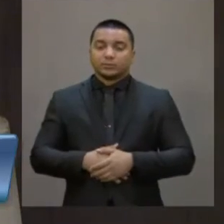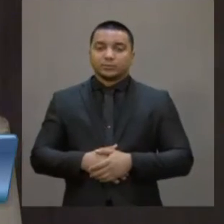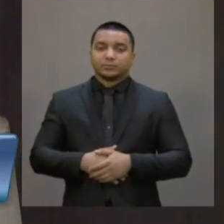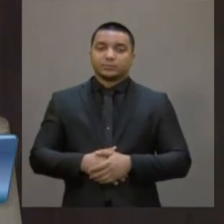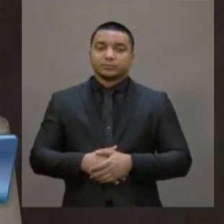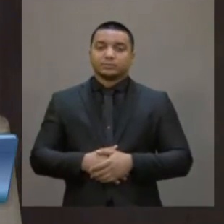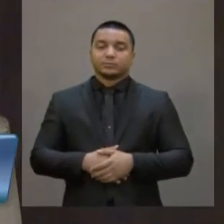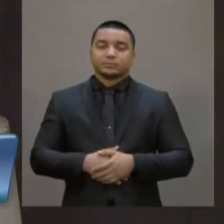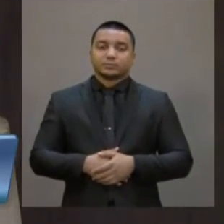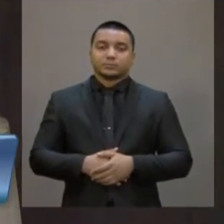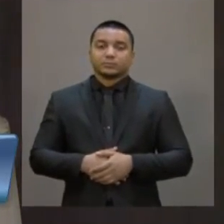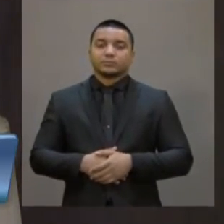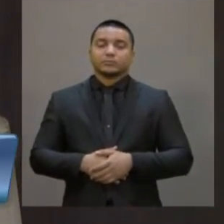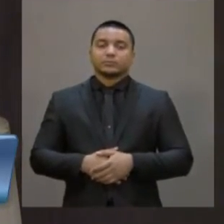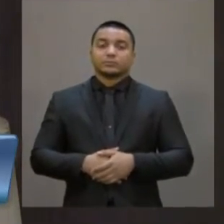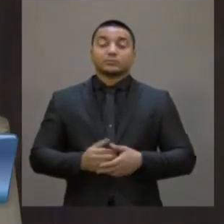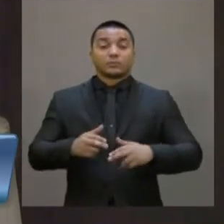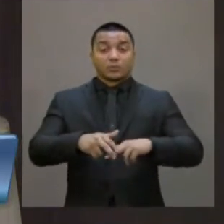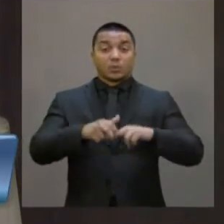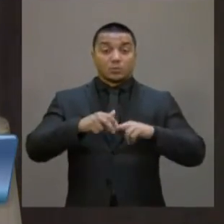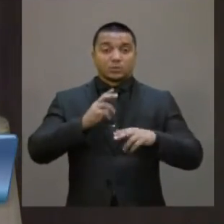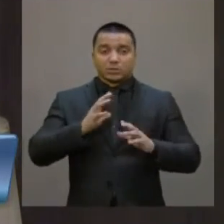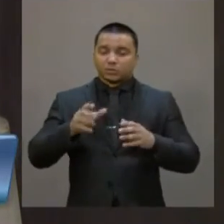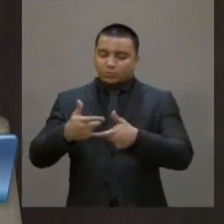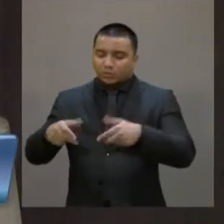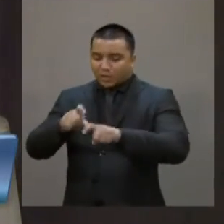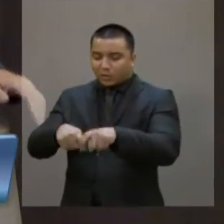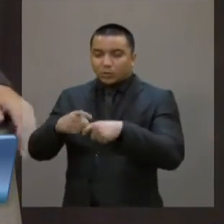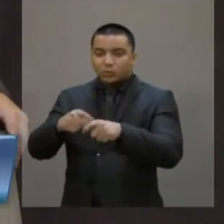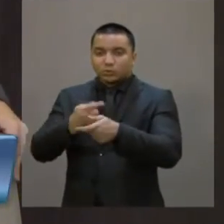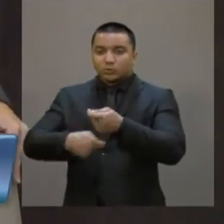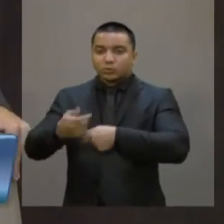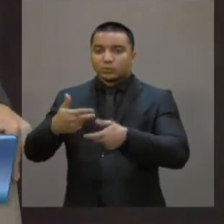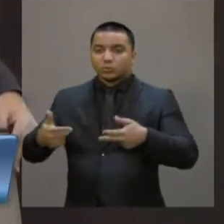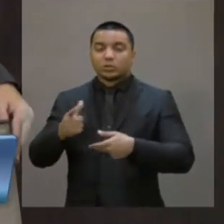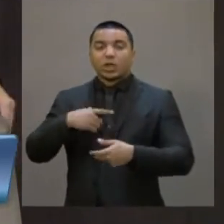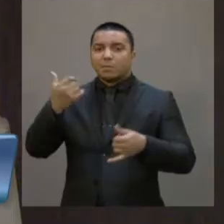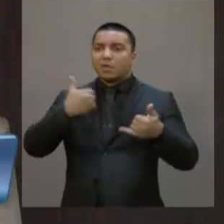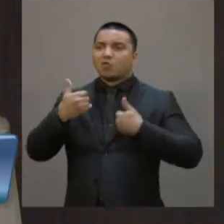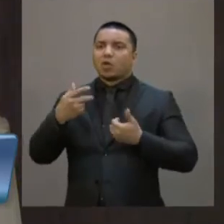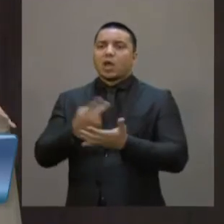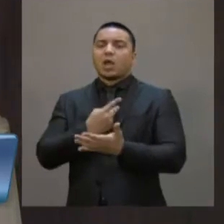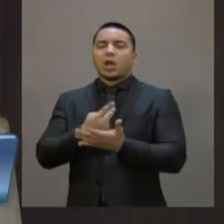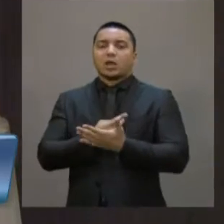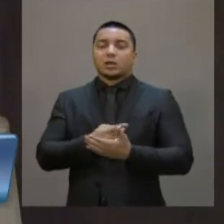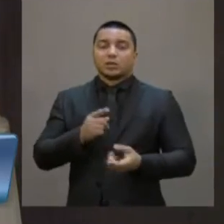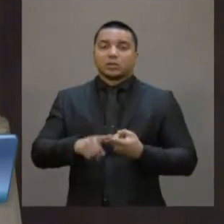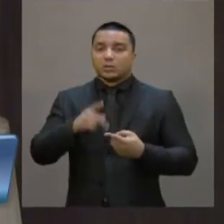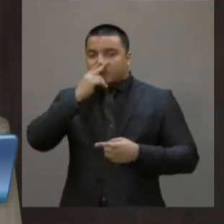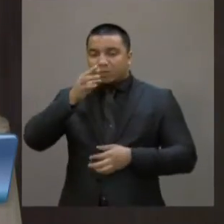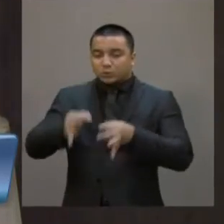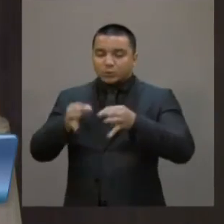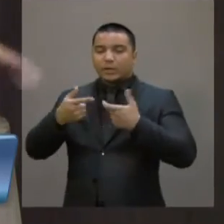Por isso é que esses setores do agronegócio apostam na desinformação e querem fazer guerra